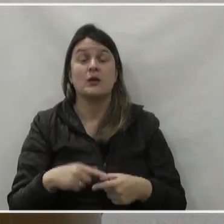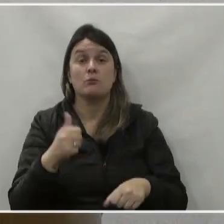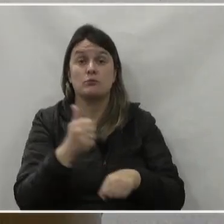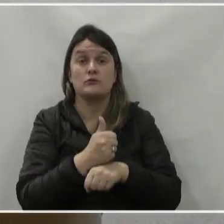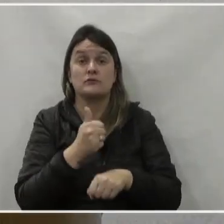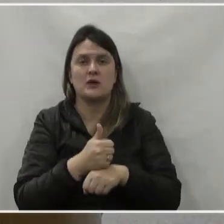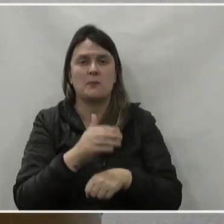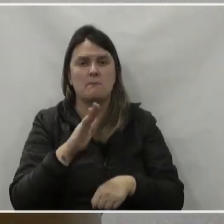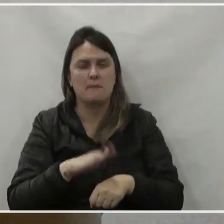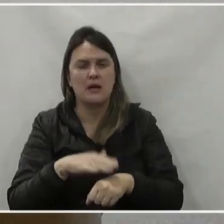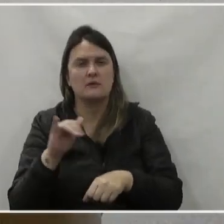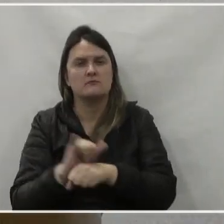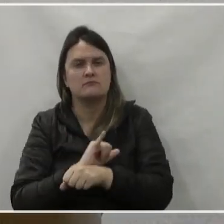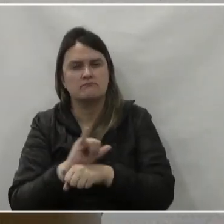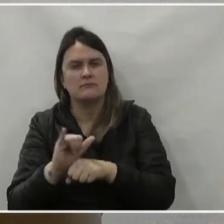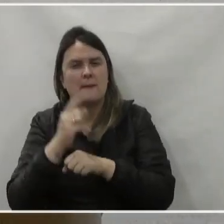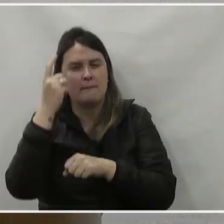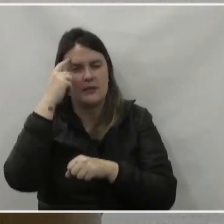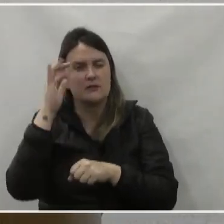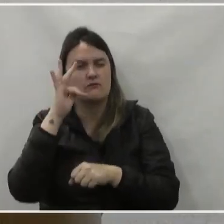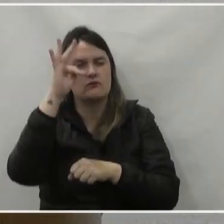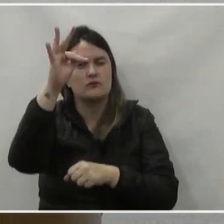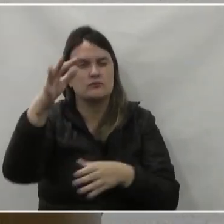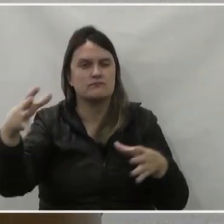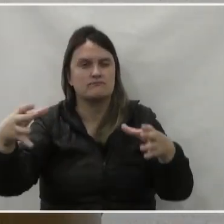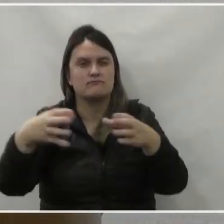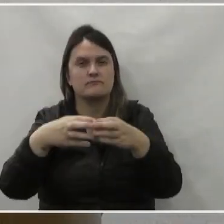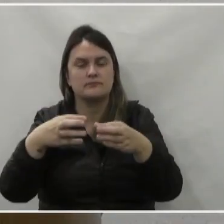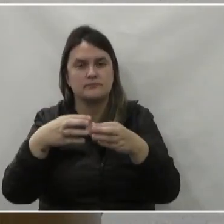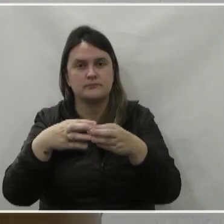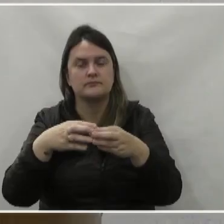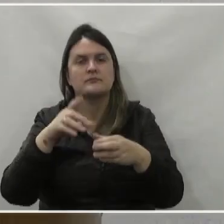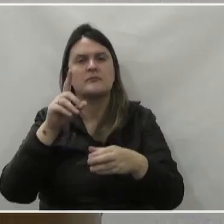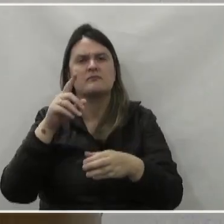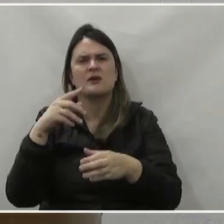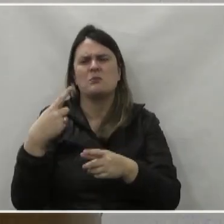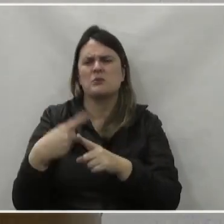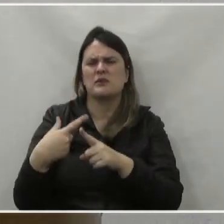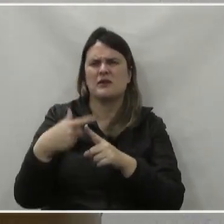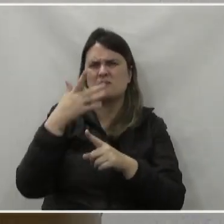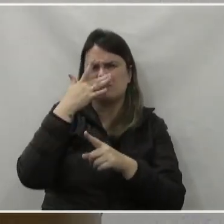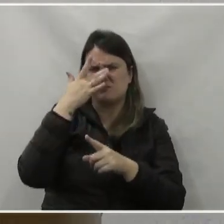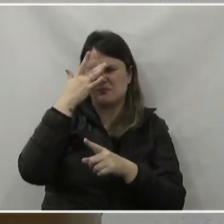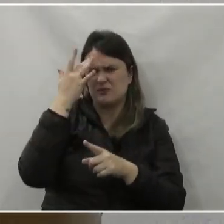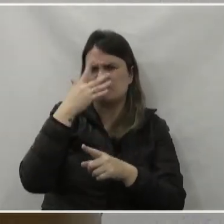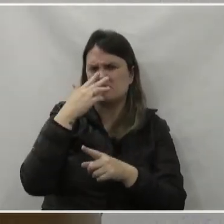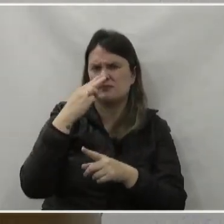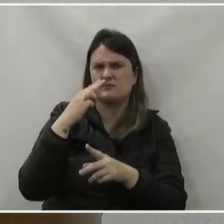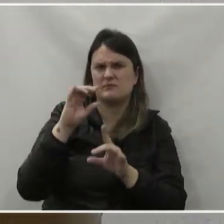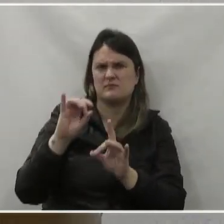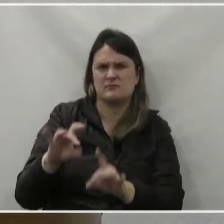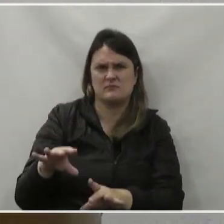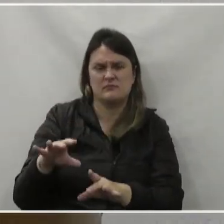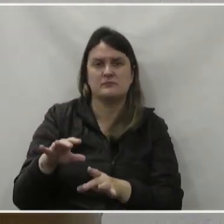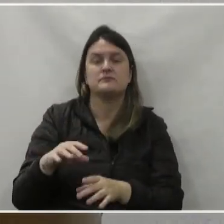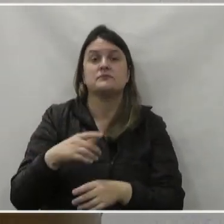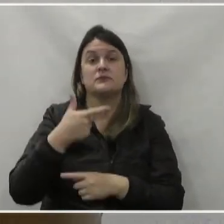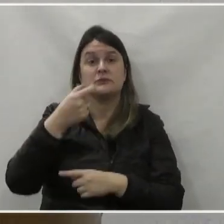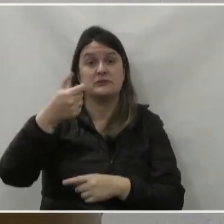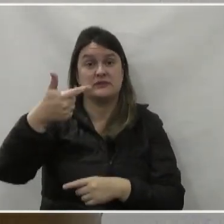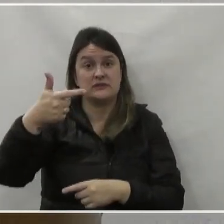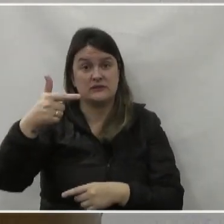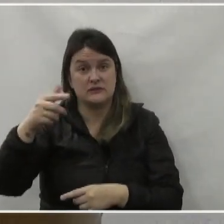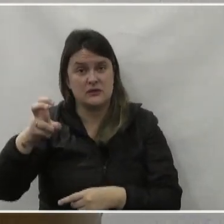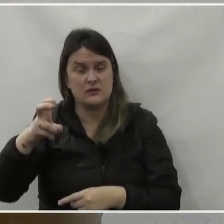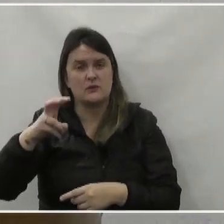profissões mais estratégicas para o futuro coletivo é tratada como descartável? Em